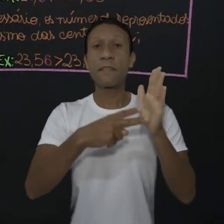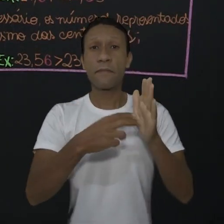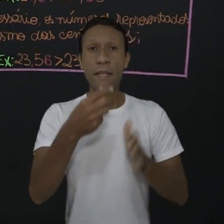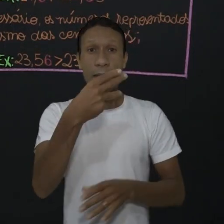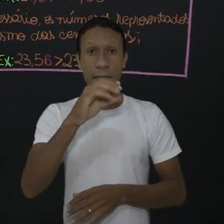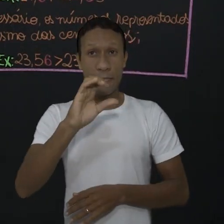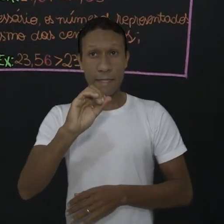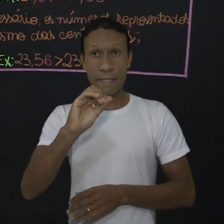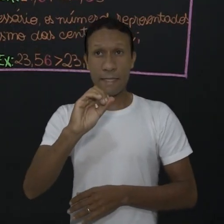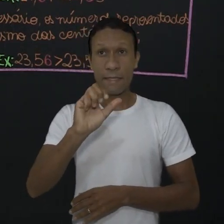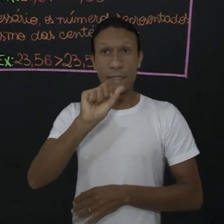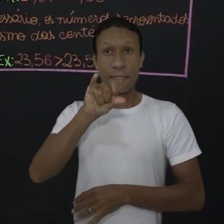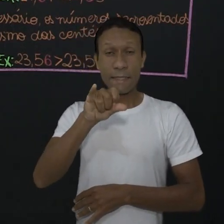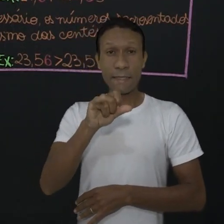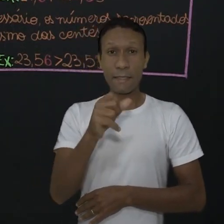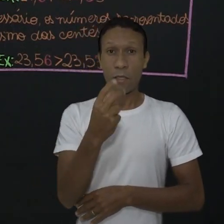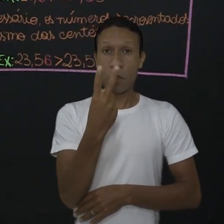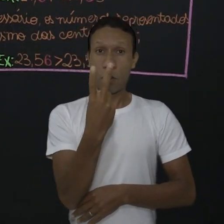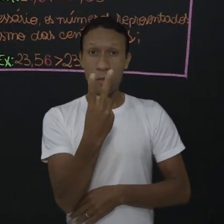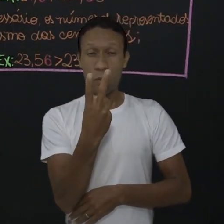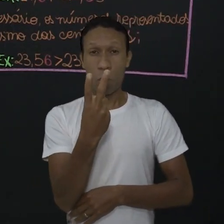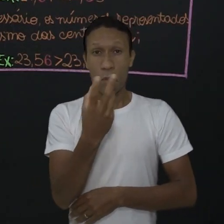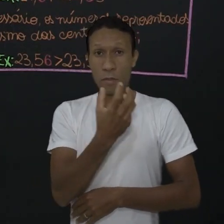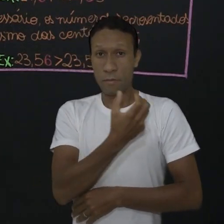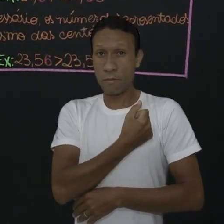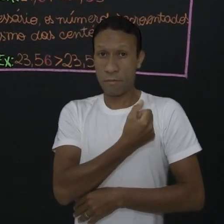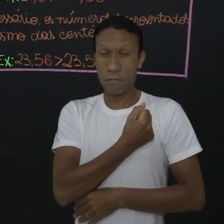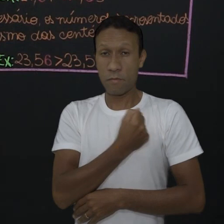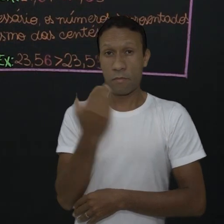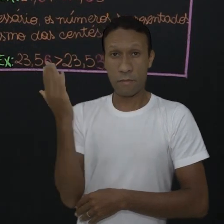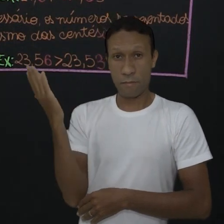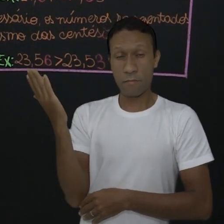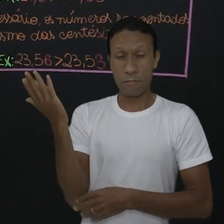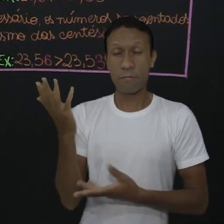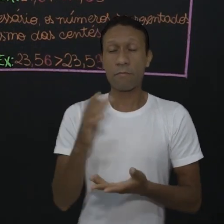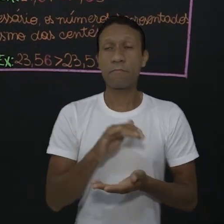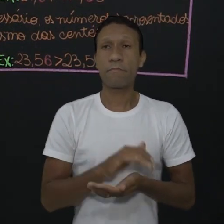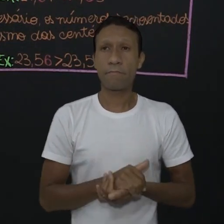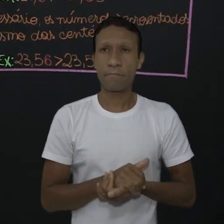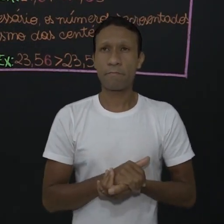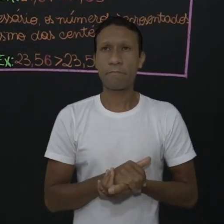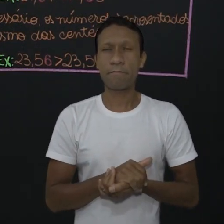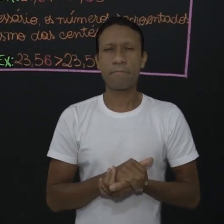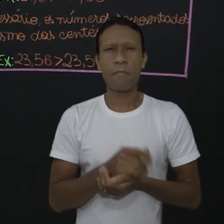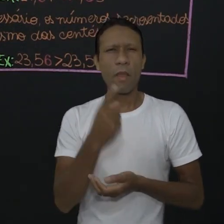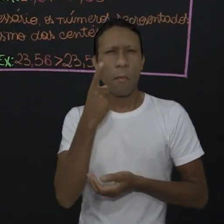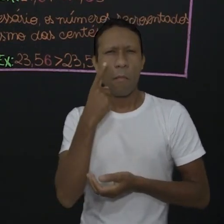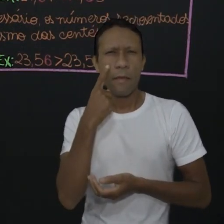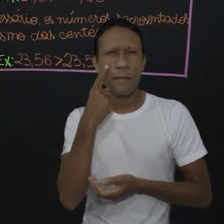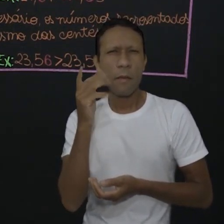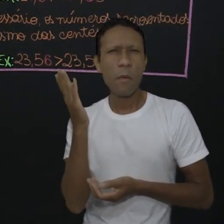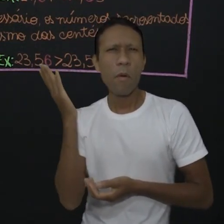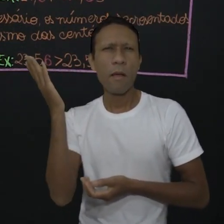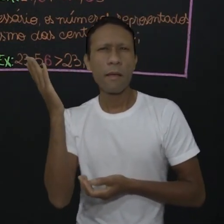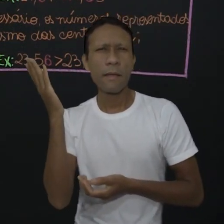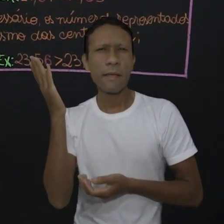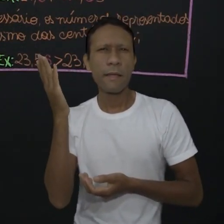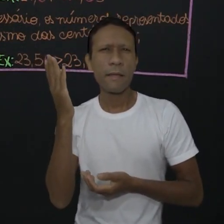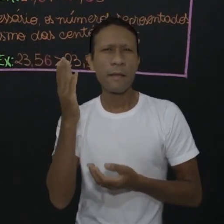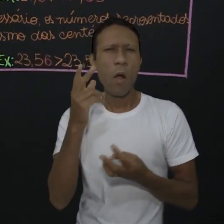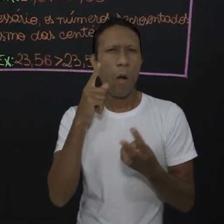que, se eu considerar somente esses dois algarismos, aliás, reparem que eles formam o